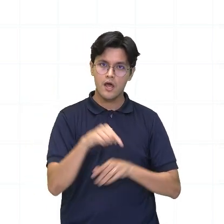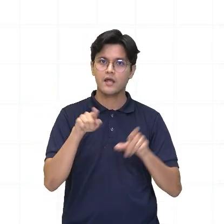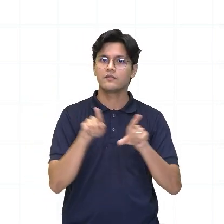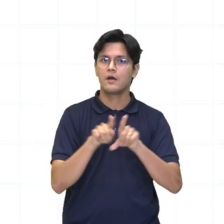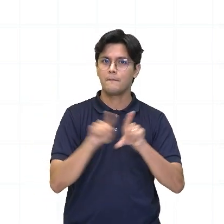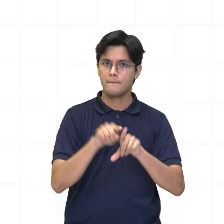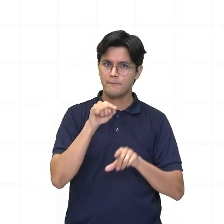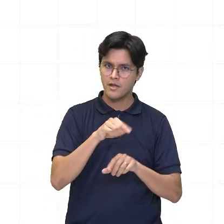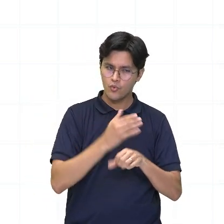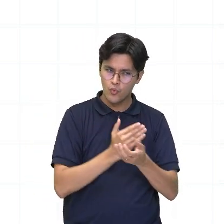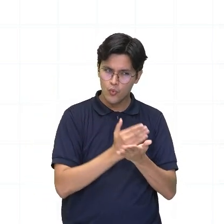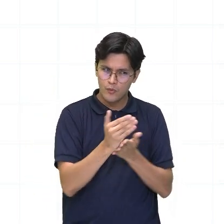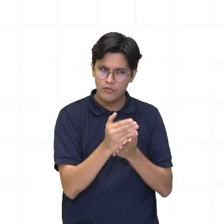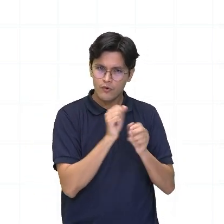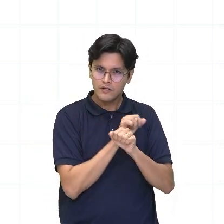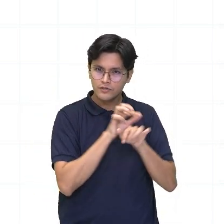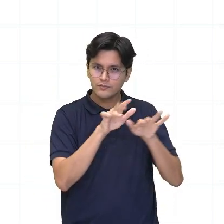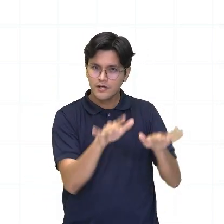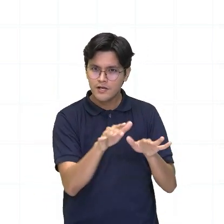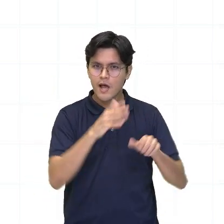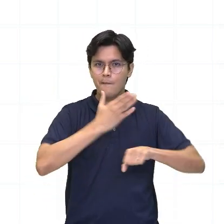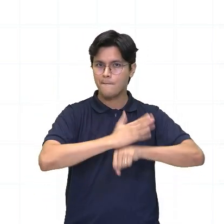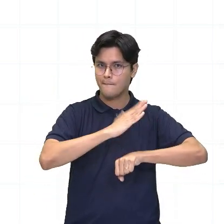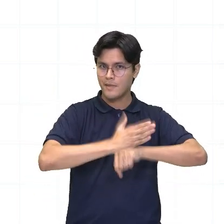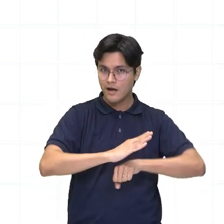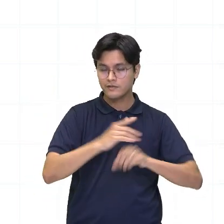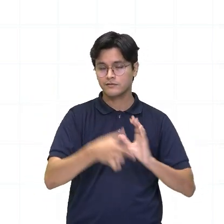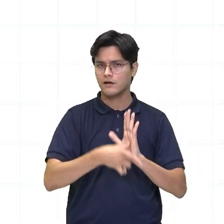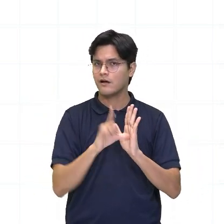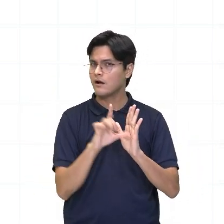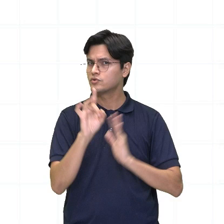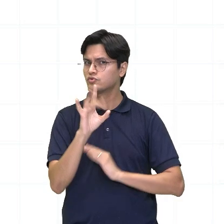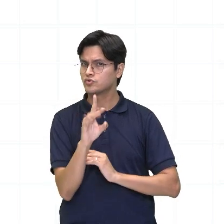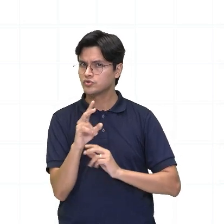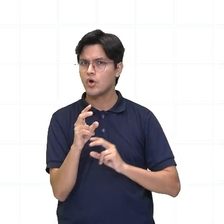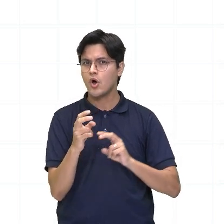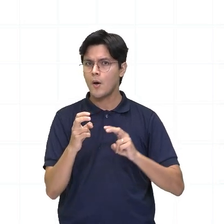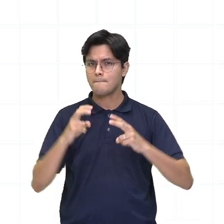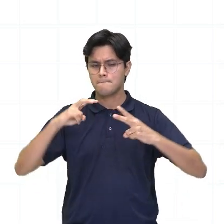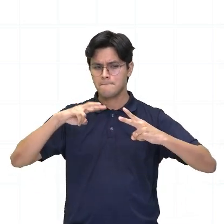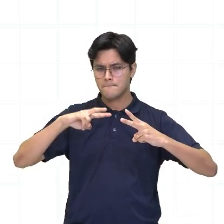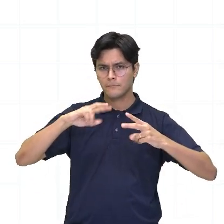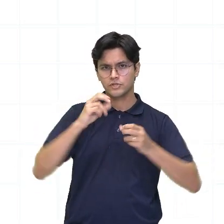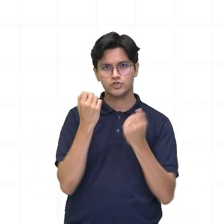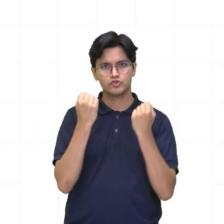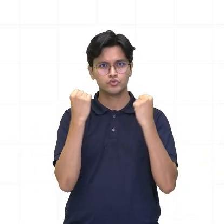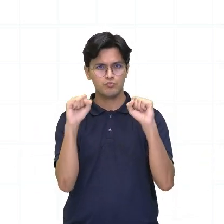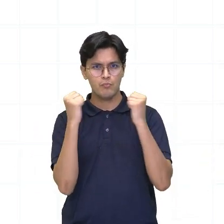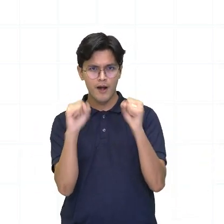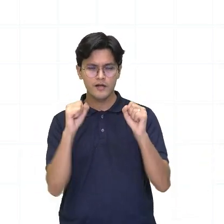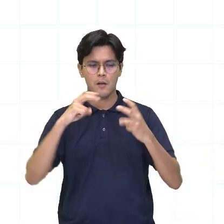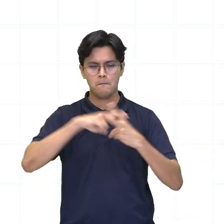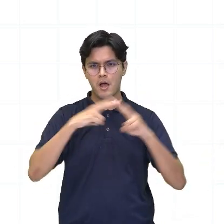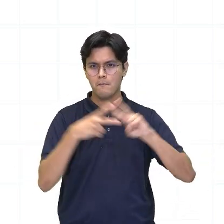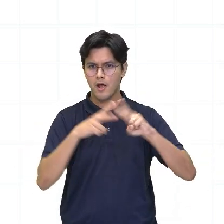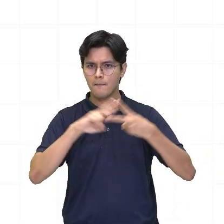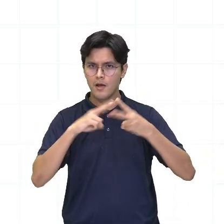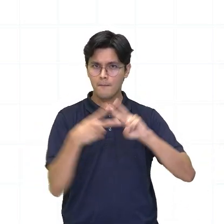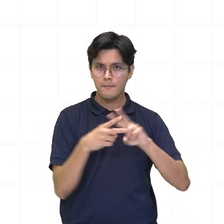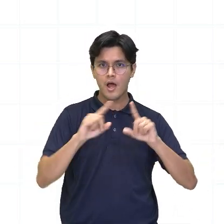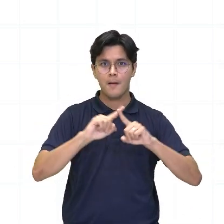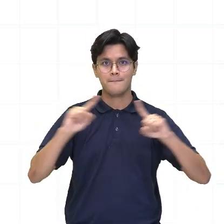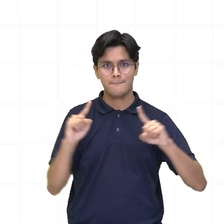praticavam porque era uma arte marcial, mas só que os donos da fazenda achavam que era uma dança. Mas quando